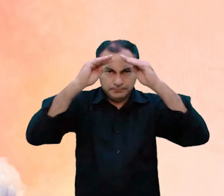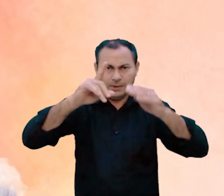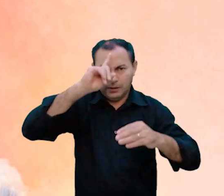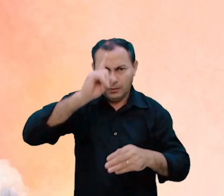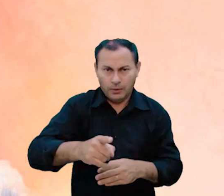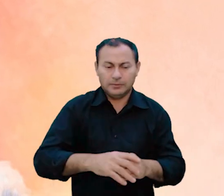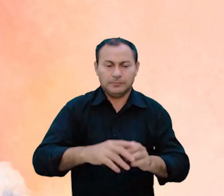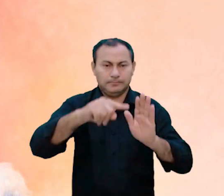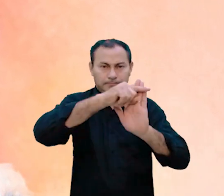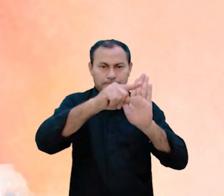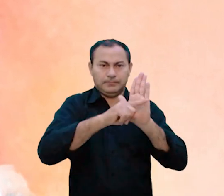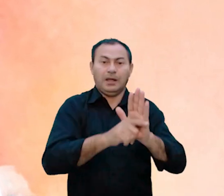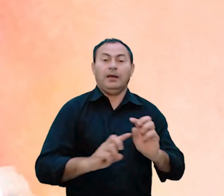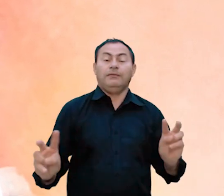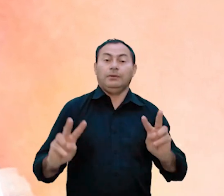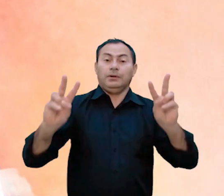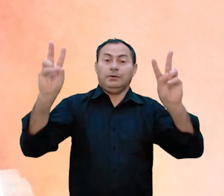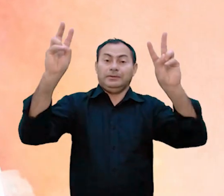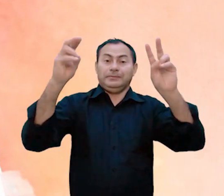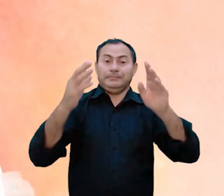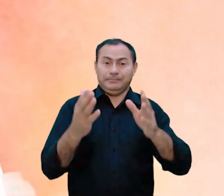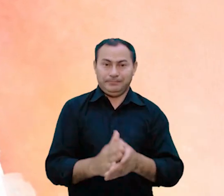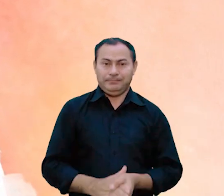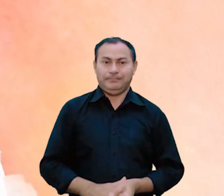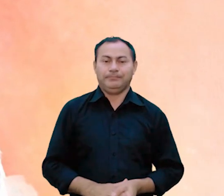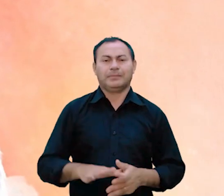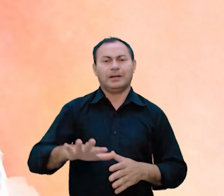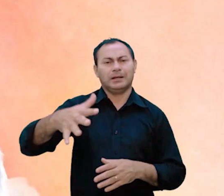a cumprir aquela ordem e o plano seria vitorioso.